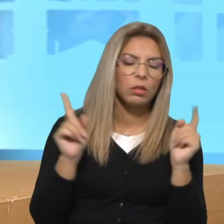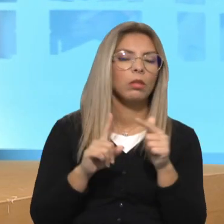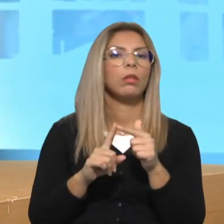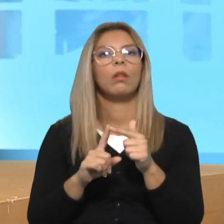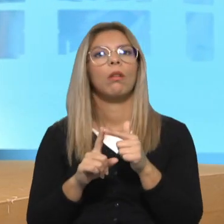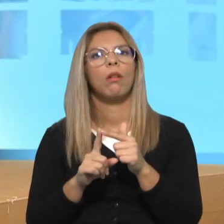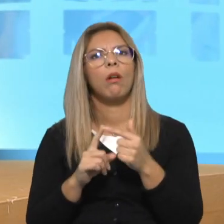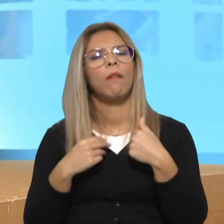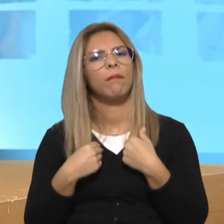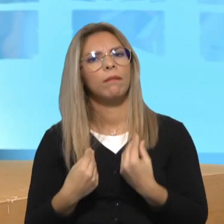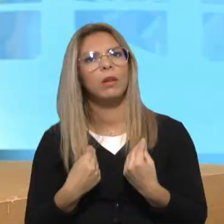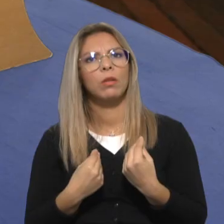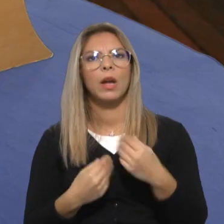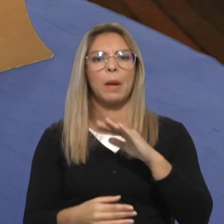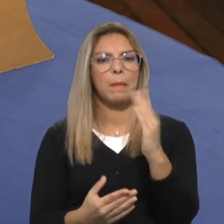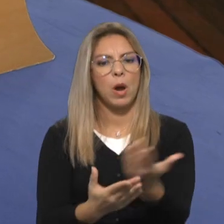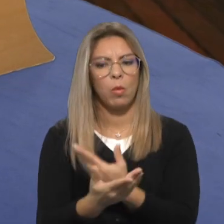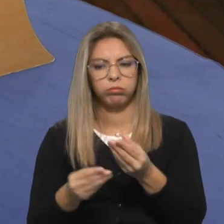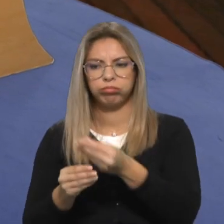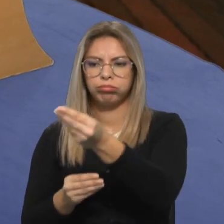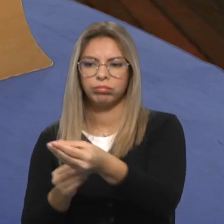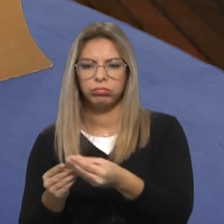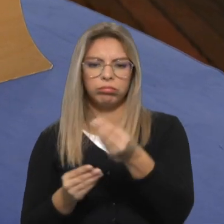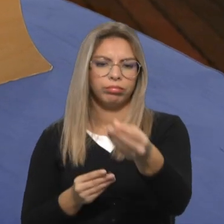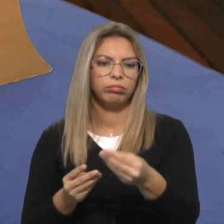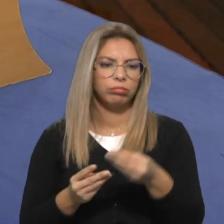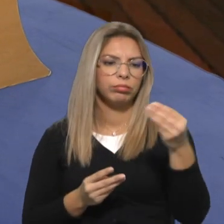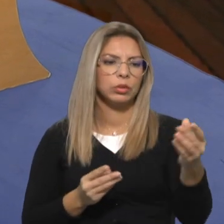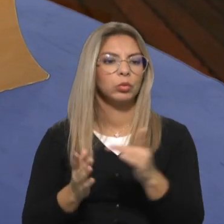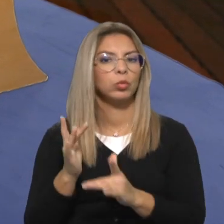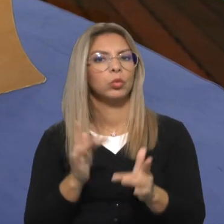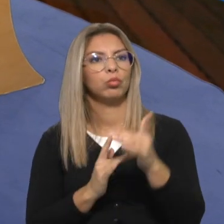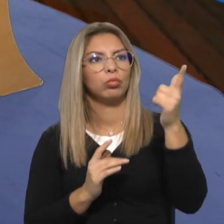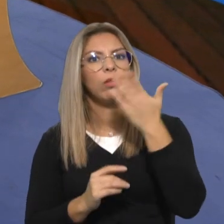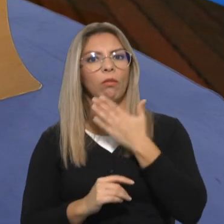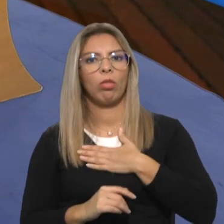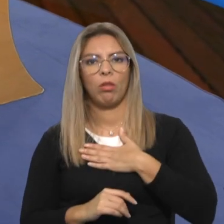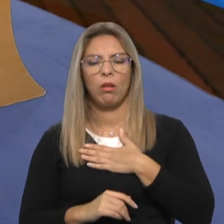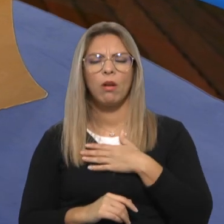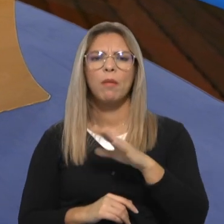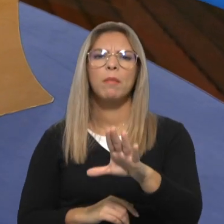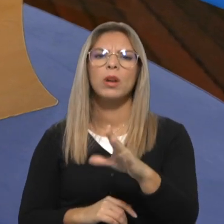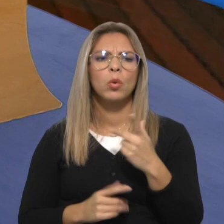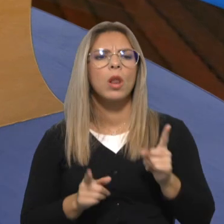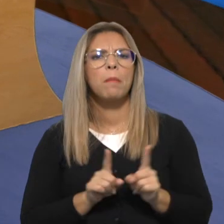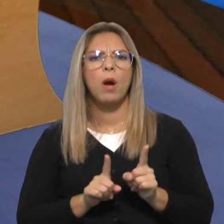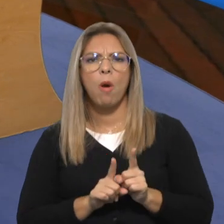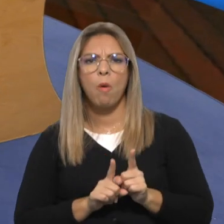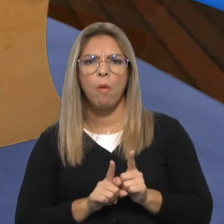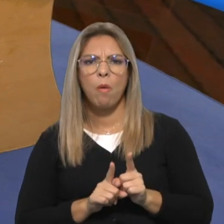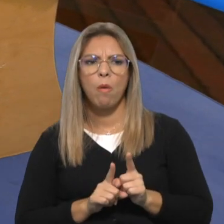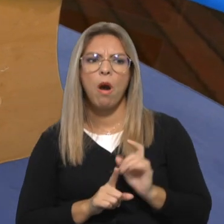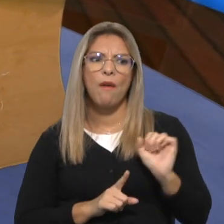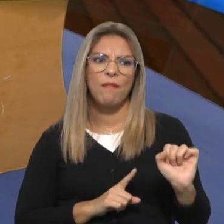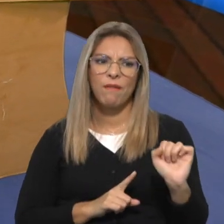aquele que partia o pão e que nos dava Jesus Cristo como alimento, mas não deixava de ser o irmão, o